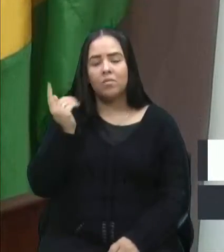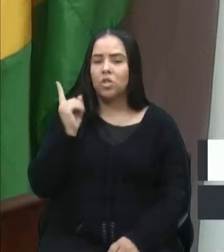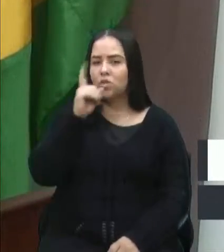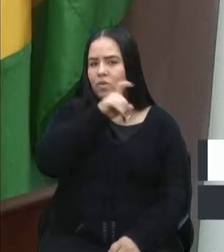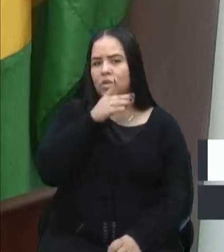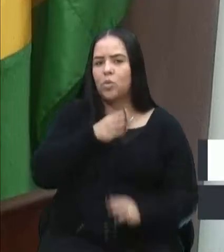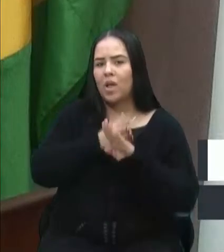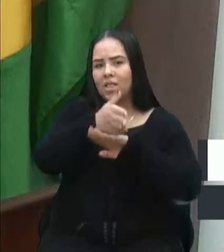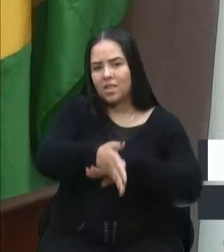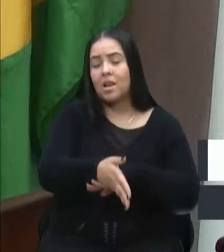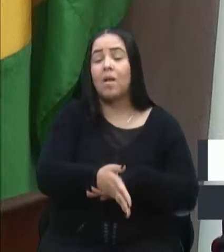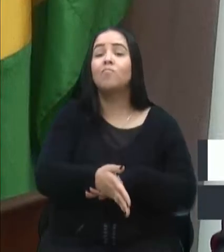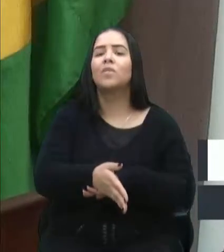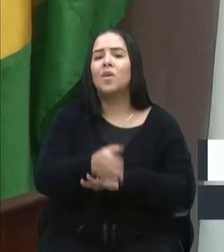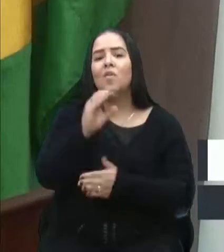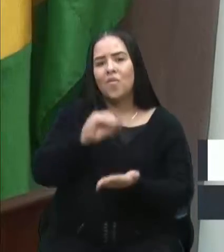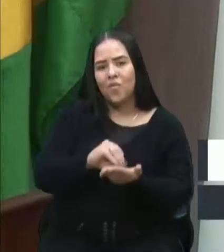curto,